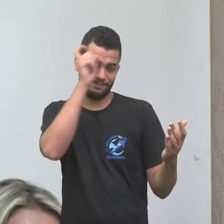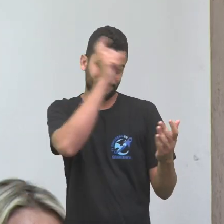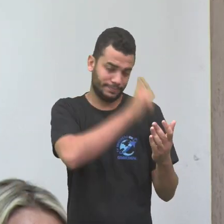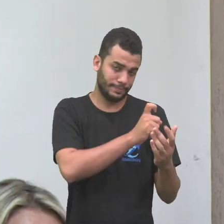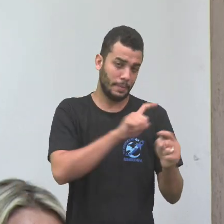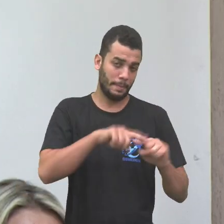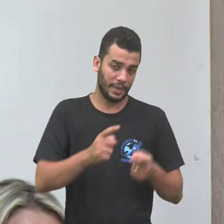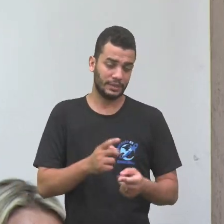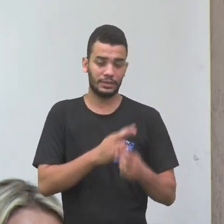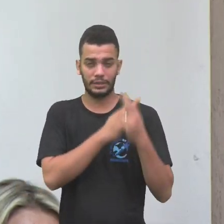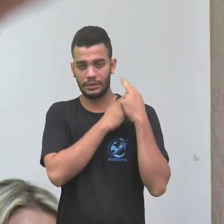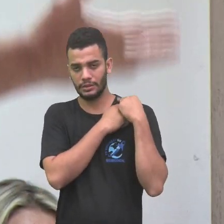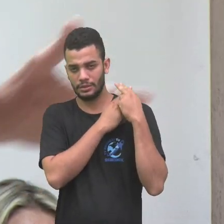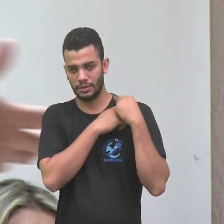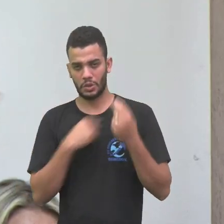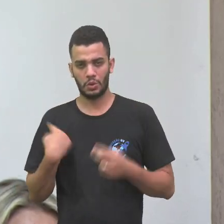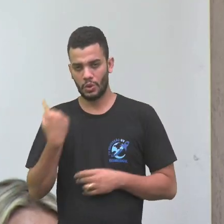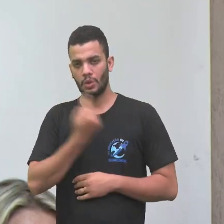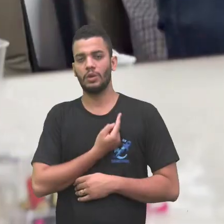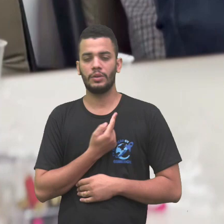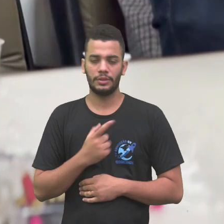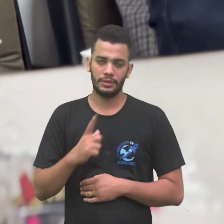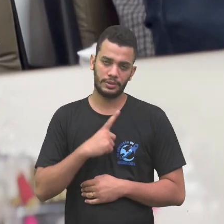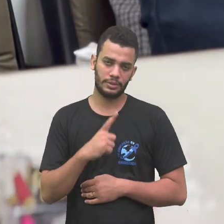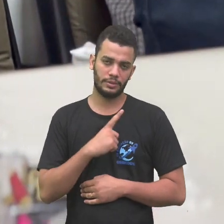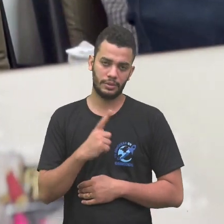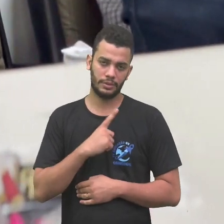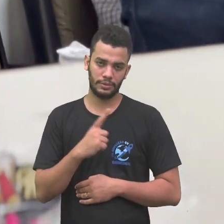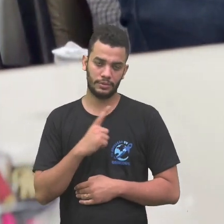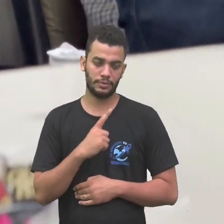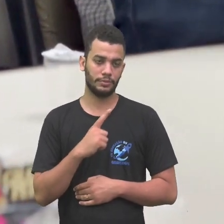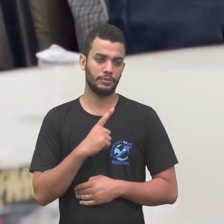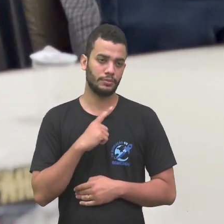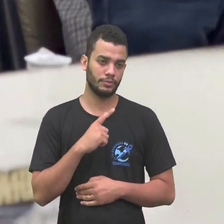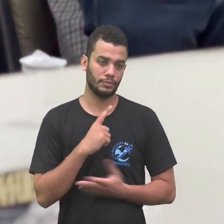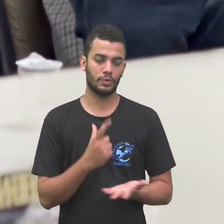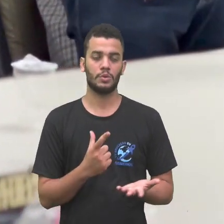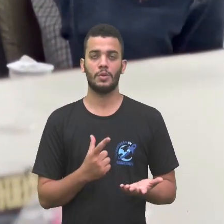responsabilidade é nossa, do gestor, de vocês que estão educando,